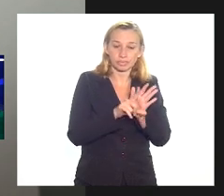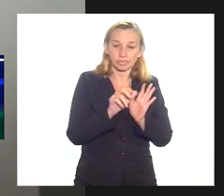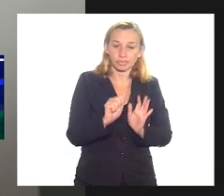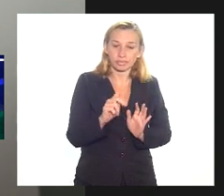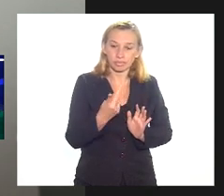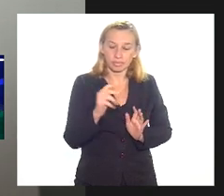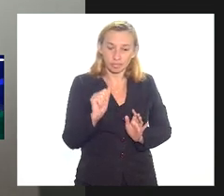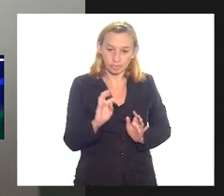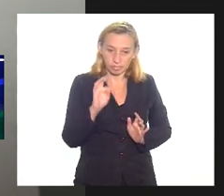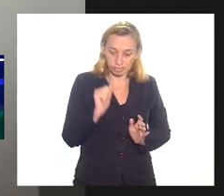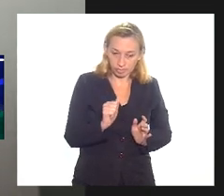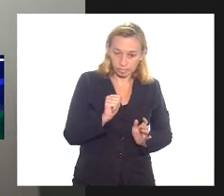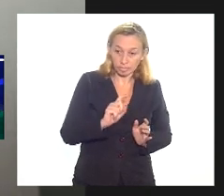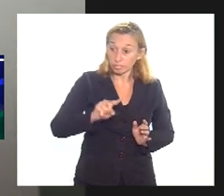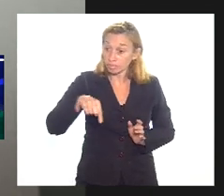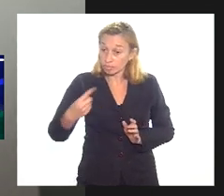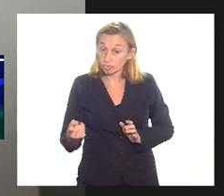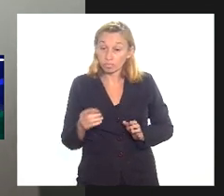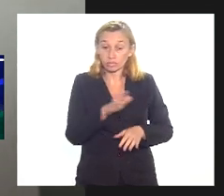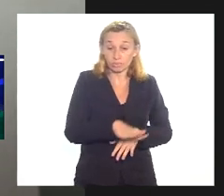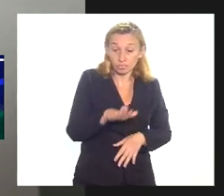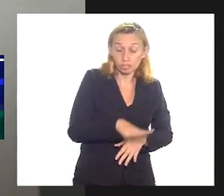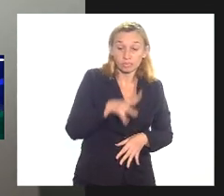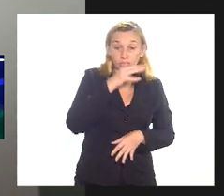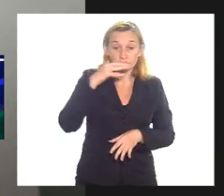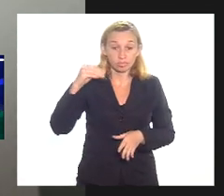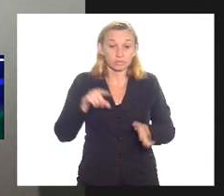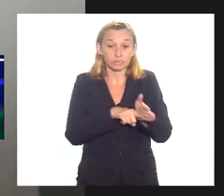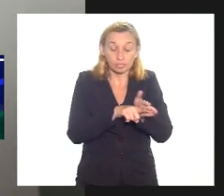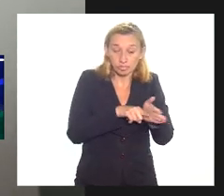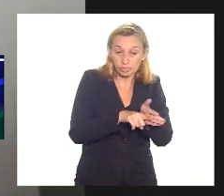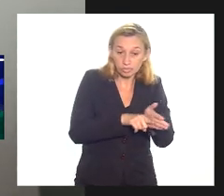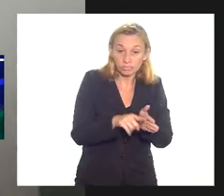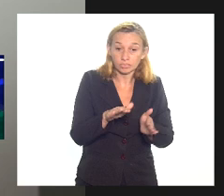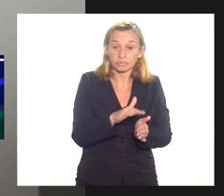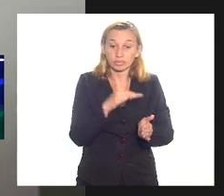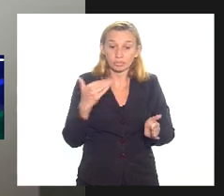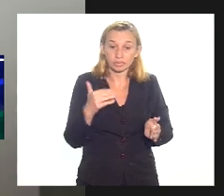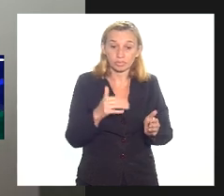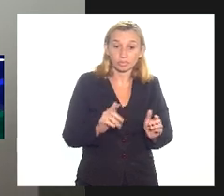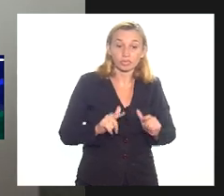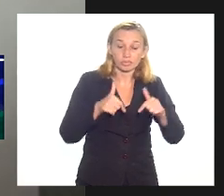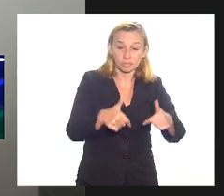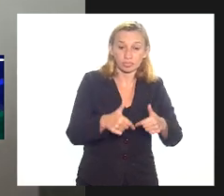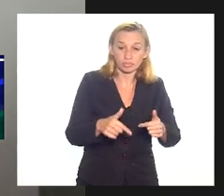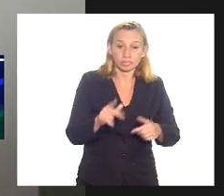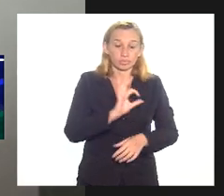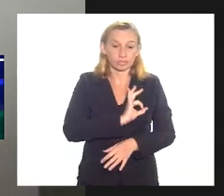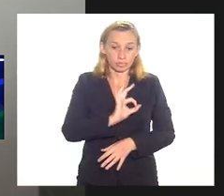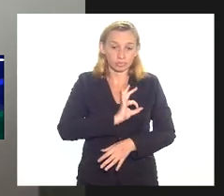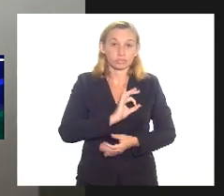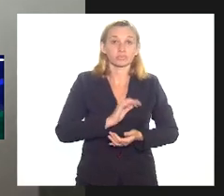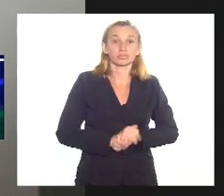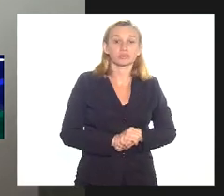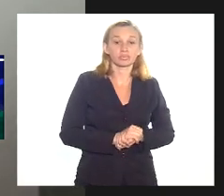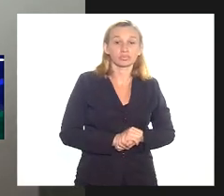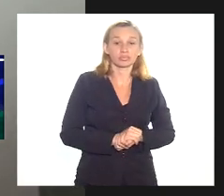a investigação de outras crianças e adolescentes que morreram em operações policiais. A gente está